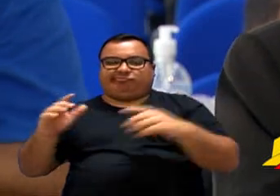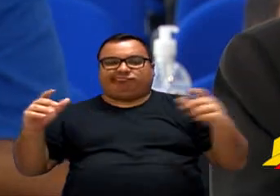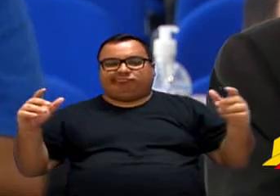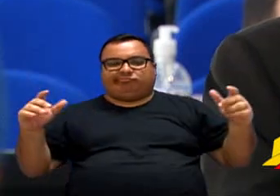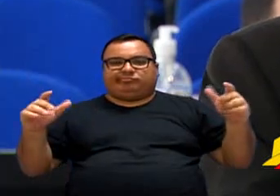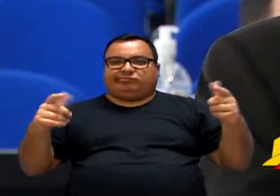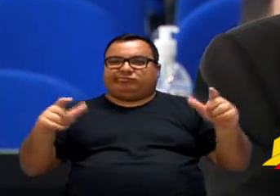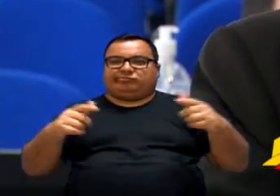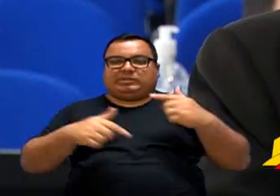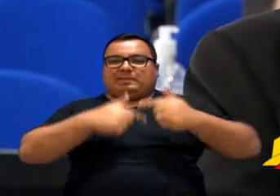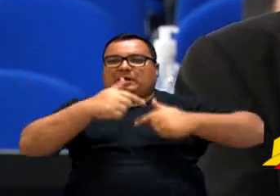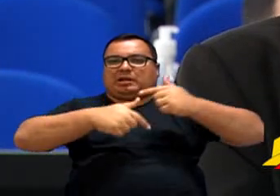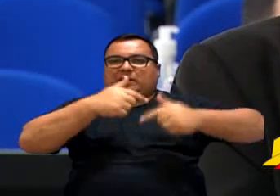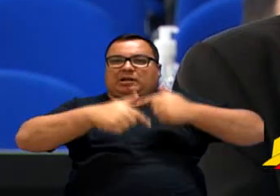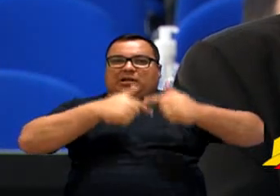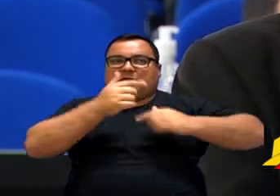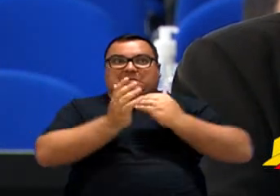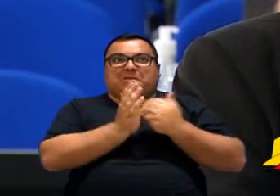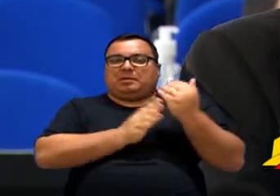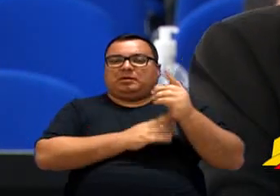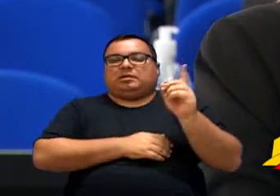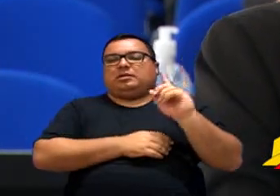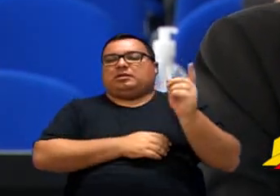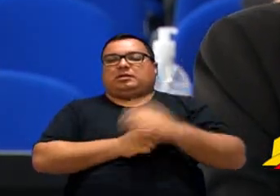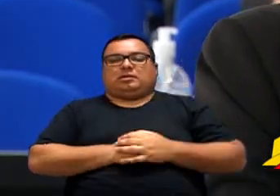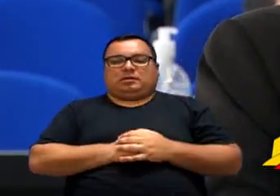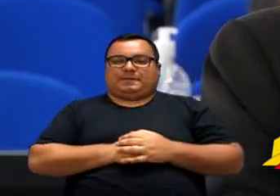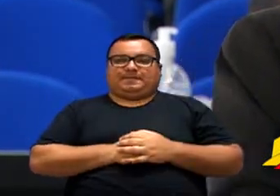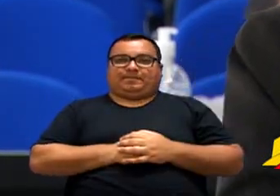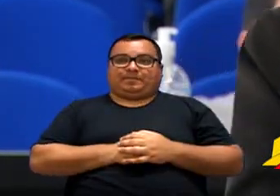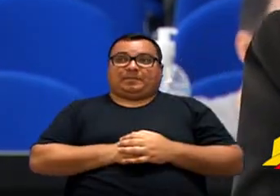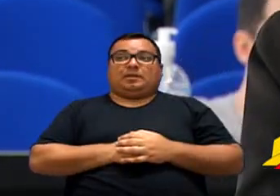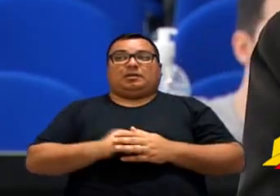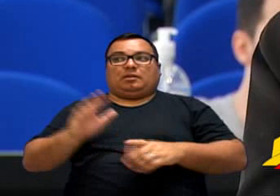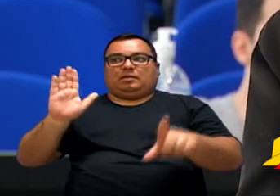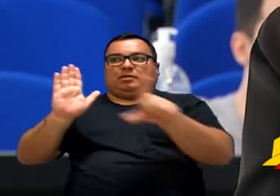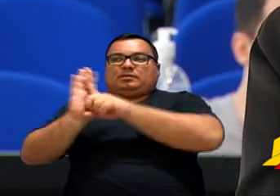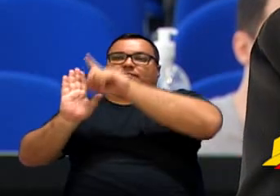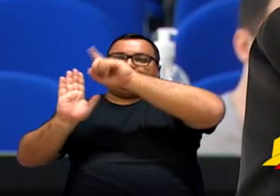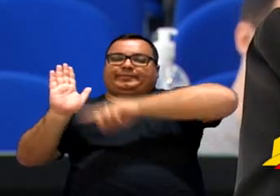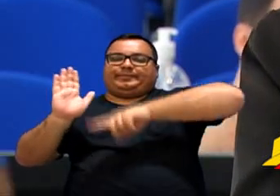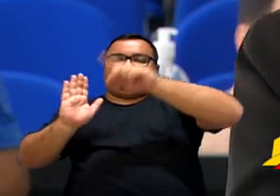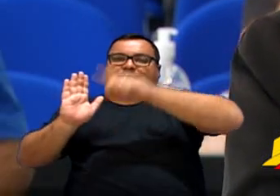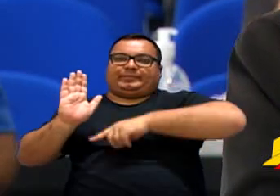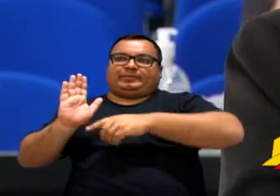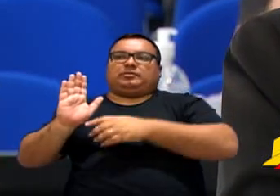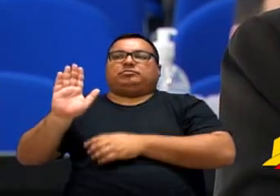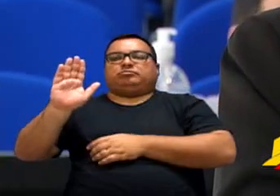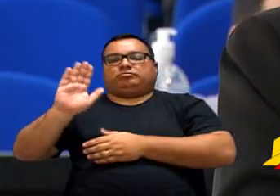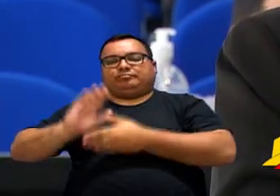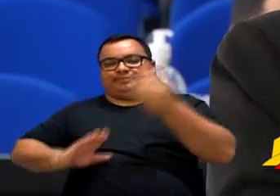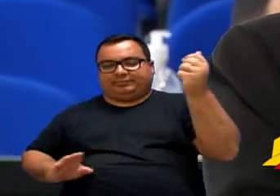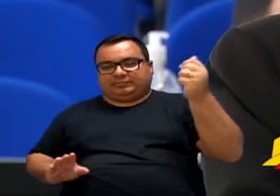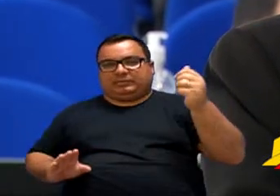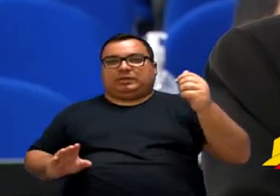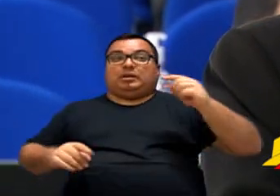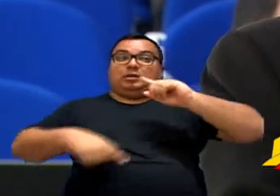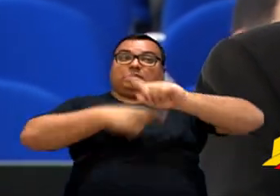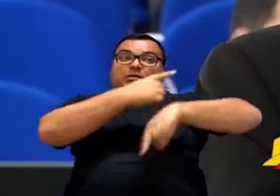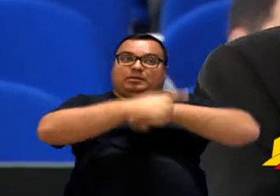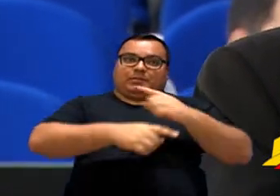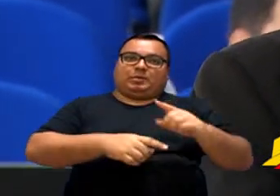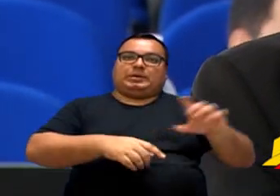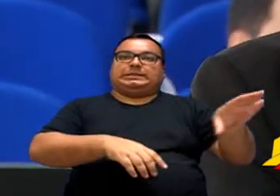estão prejudicando, e só revogando a lei da reforma, da reforma trabalhista é possível aí garantir